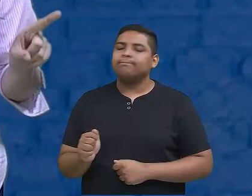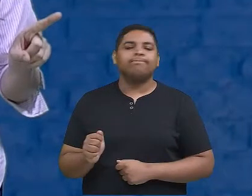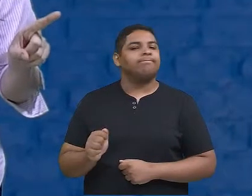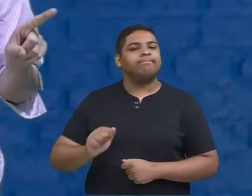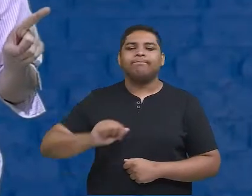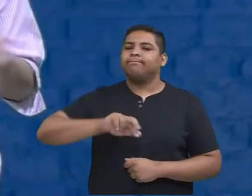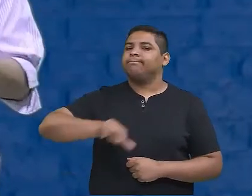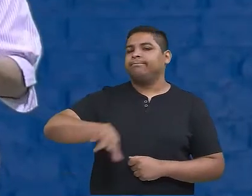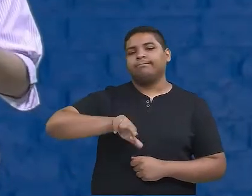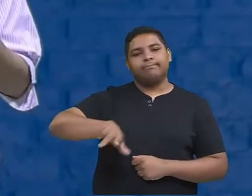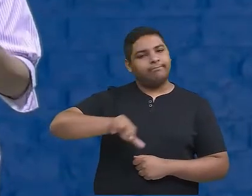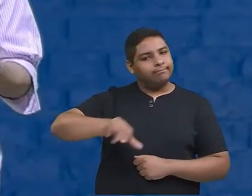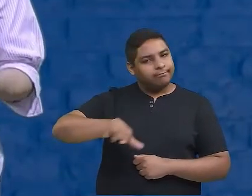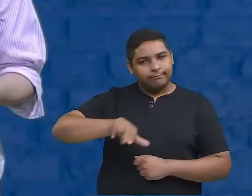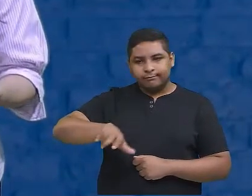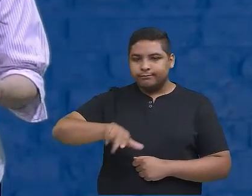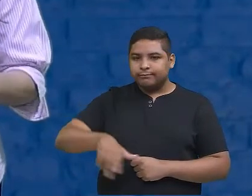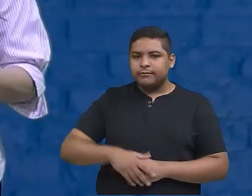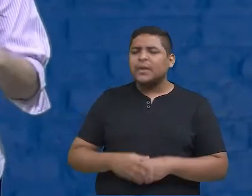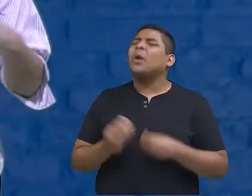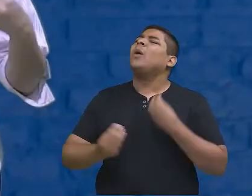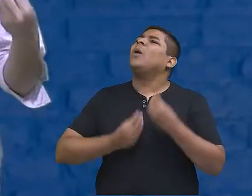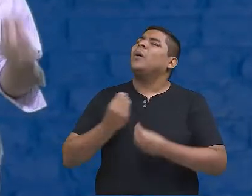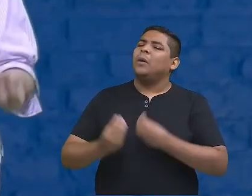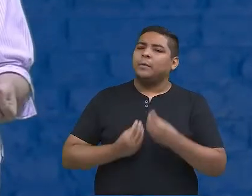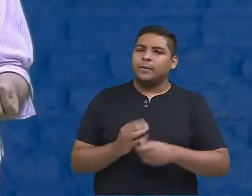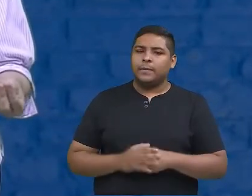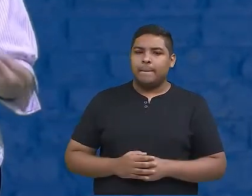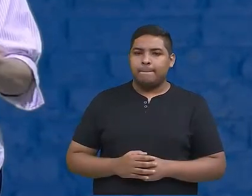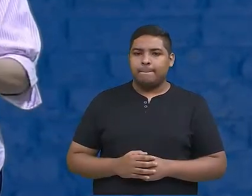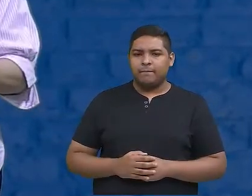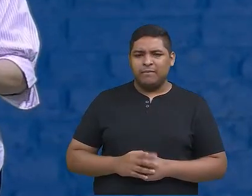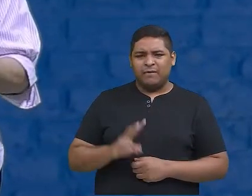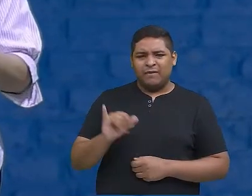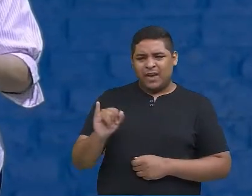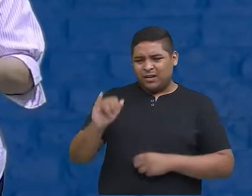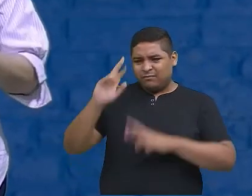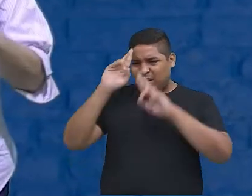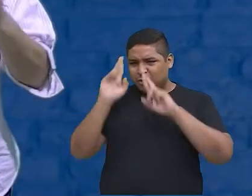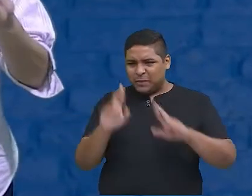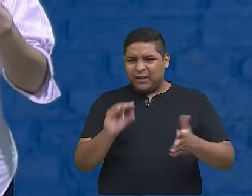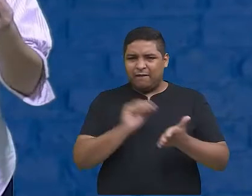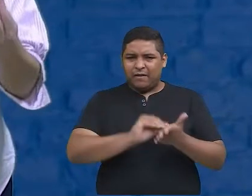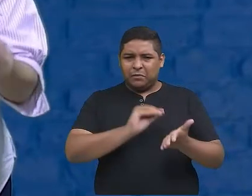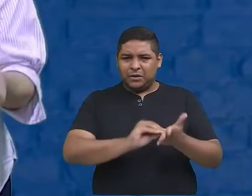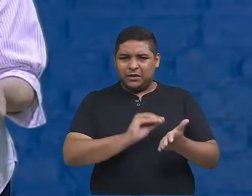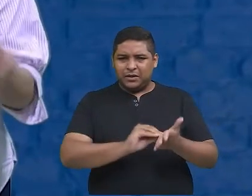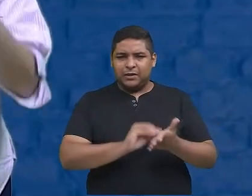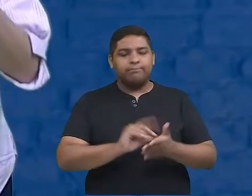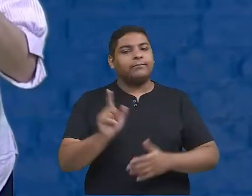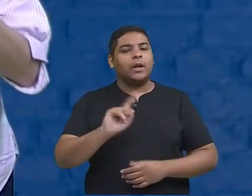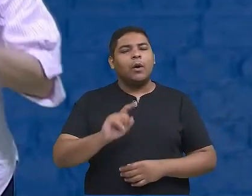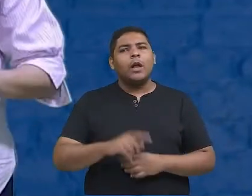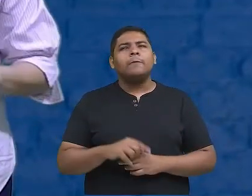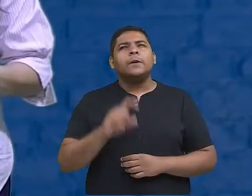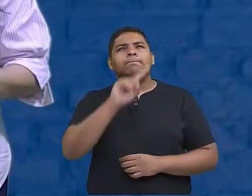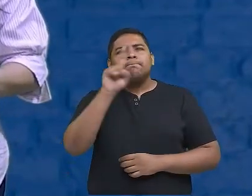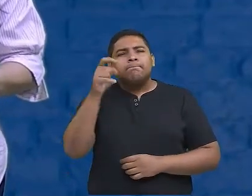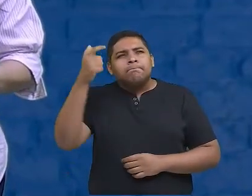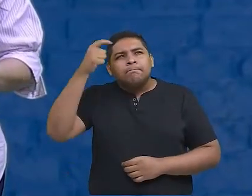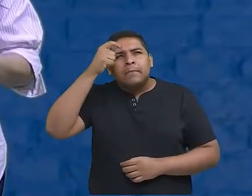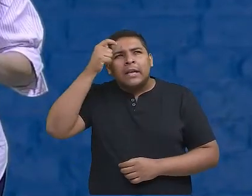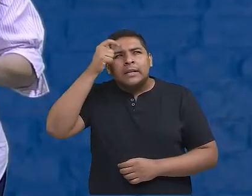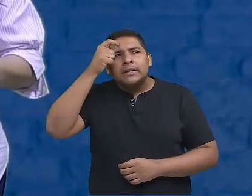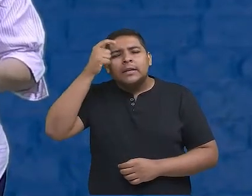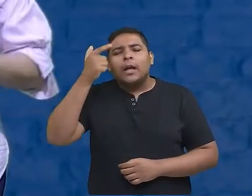tudo, não. Como assim? Ela vai ser desrespeitosa? Não, ela vai questionar de uma forma